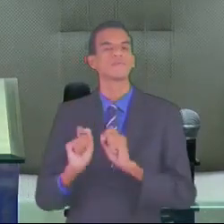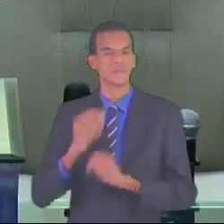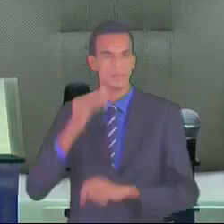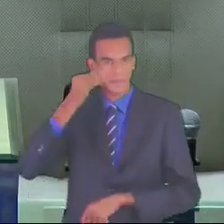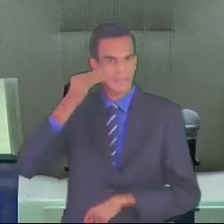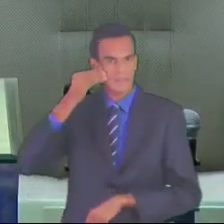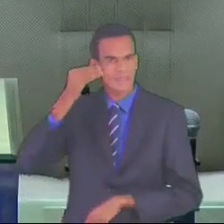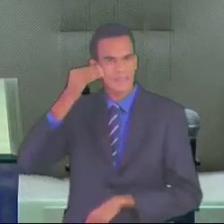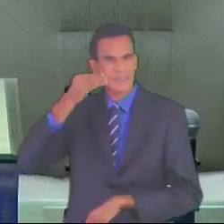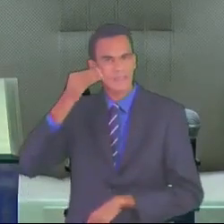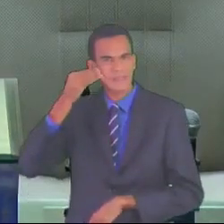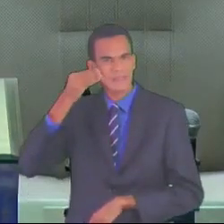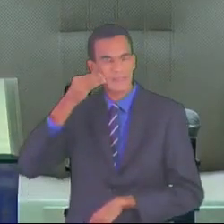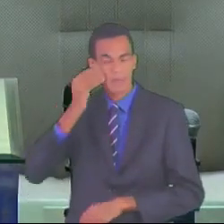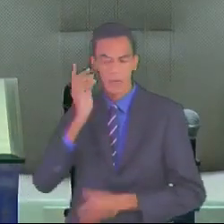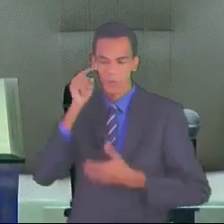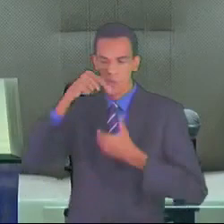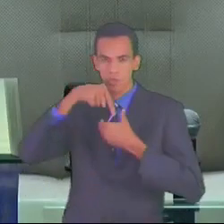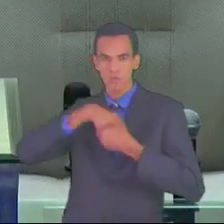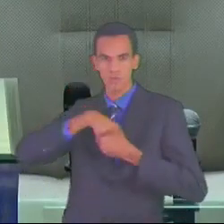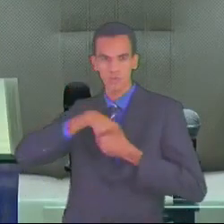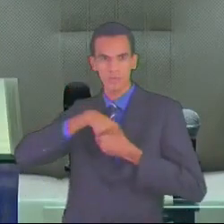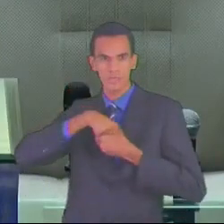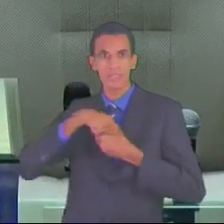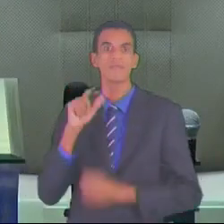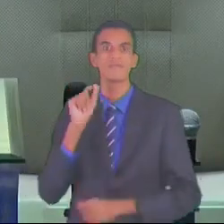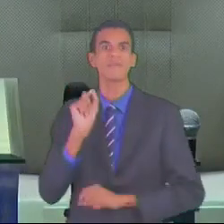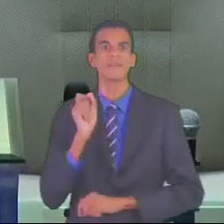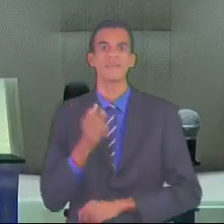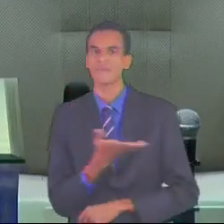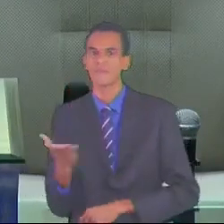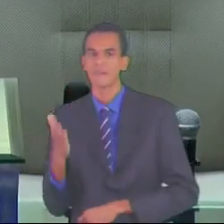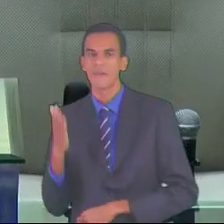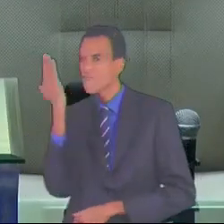experiências subjetivas que você não vê,